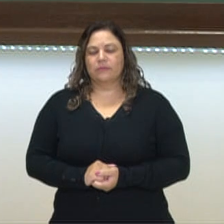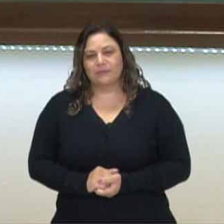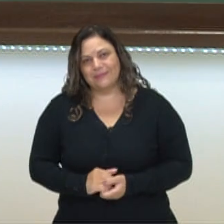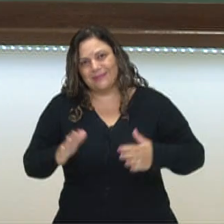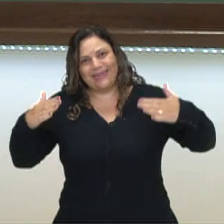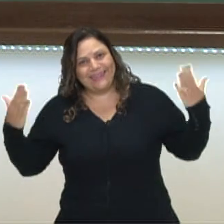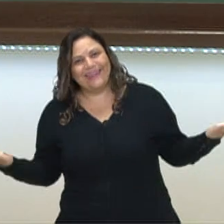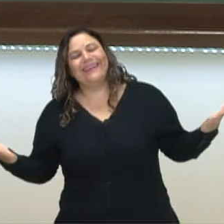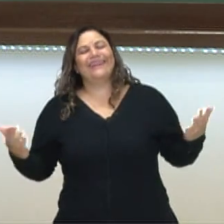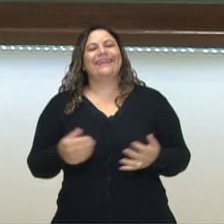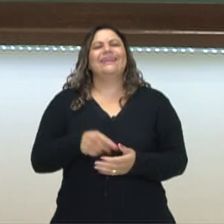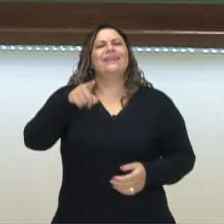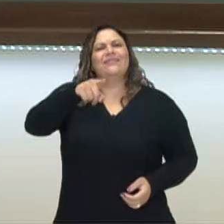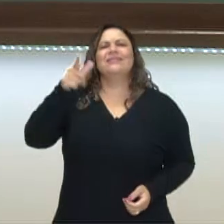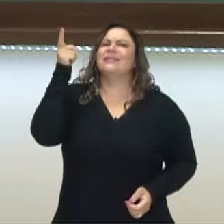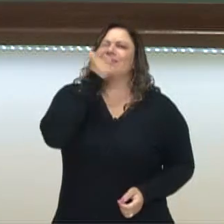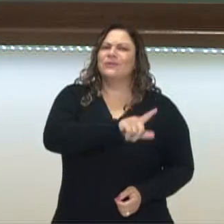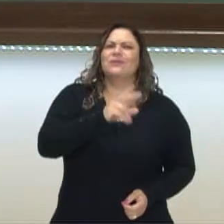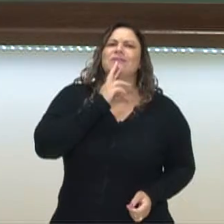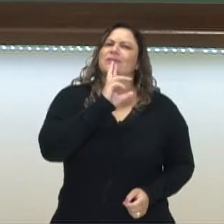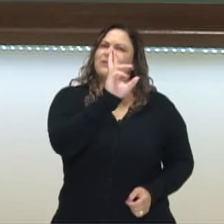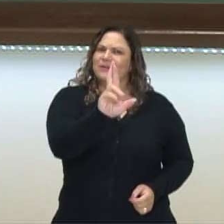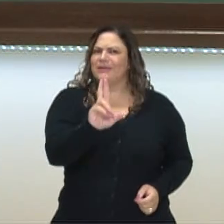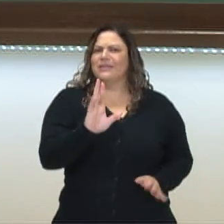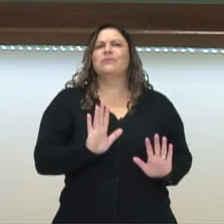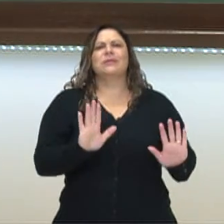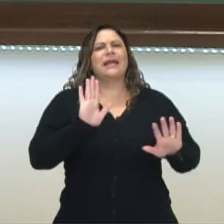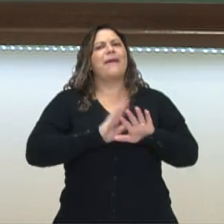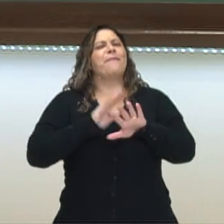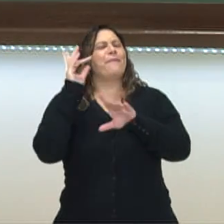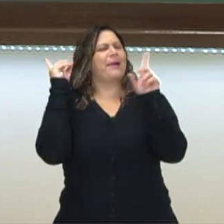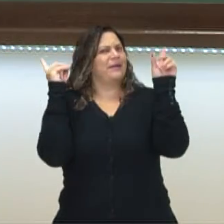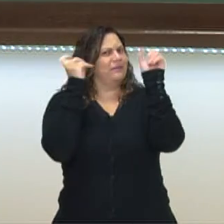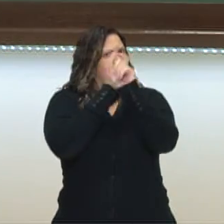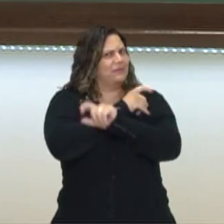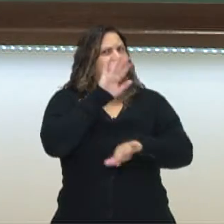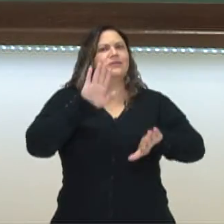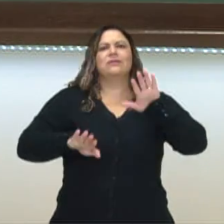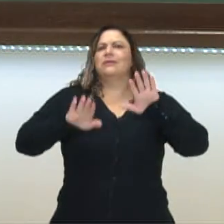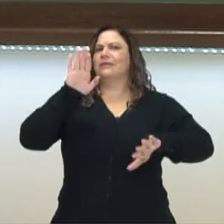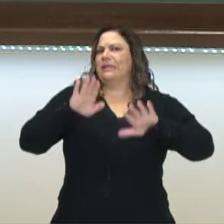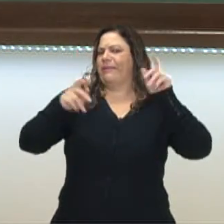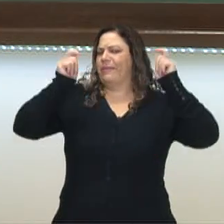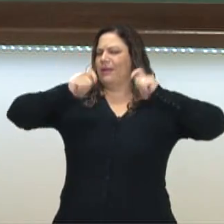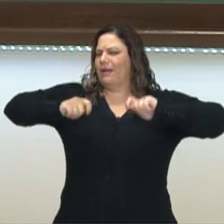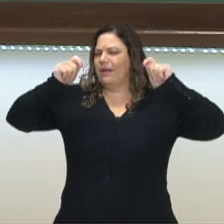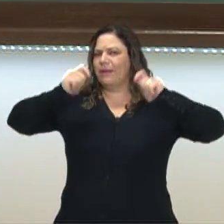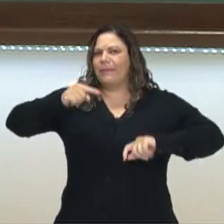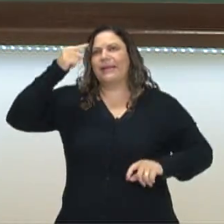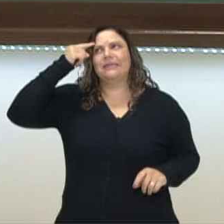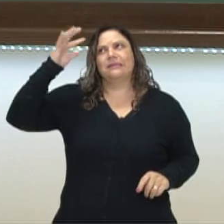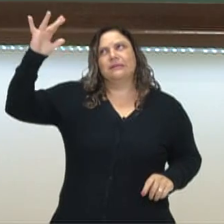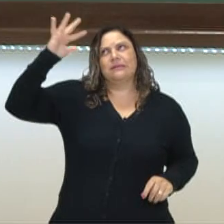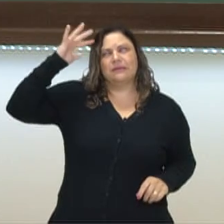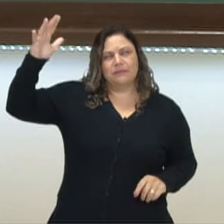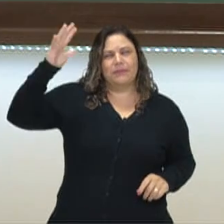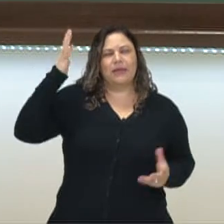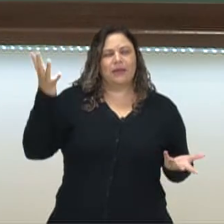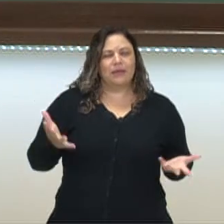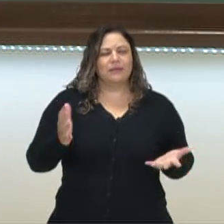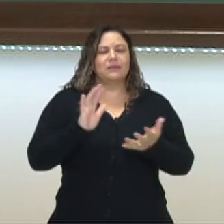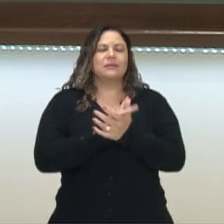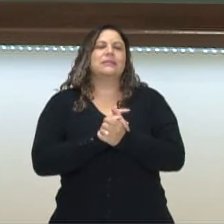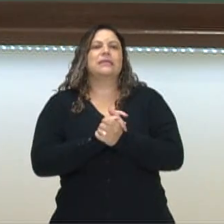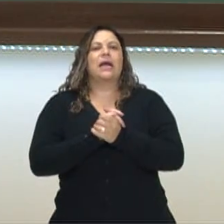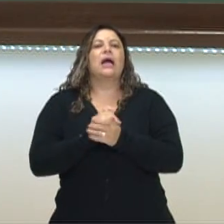E aí, pessoal, conseguiram responder? Essa é um pouquinho mais difícil, aí depende de uma capacidade da gente pensar um pouquinho mais,